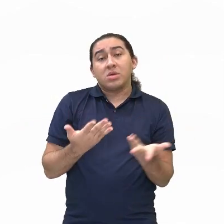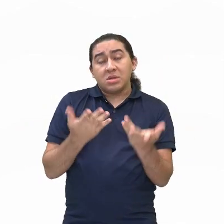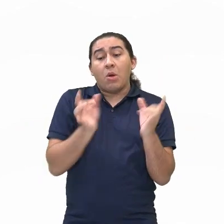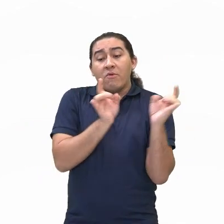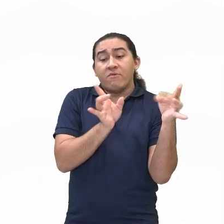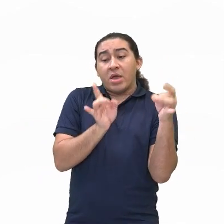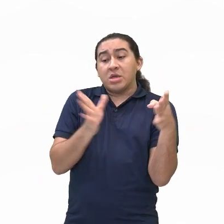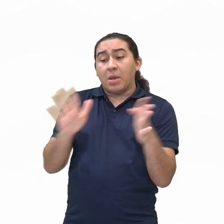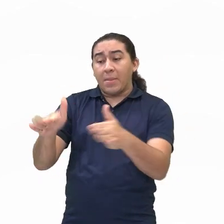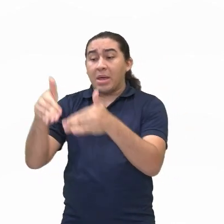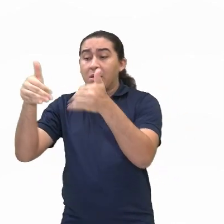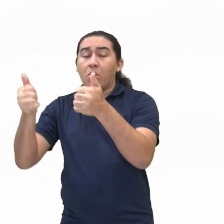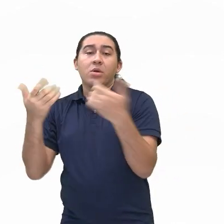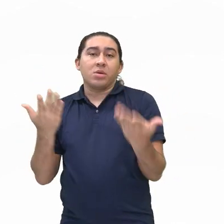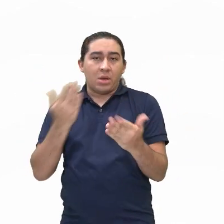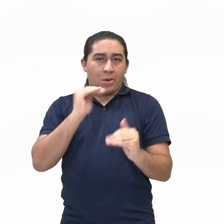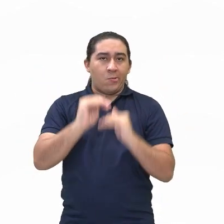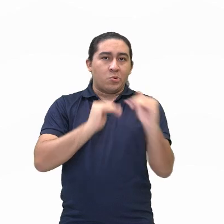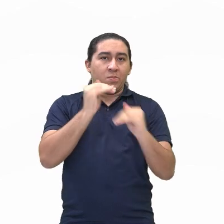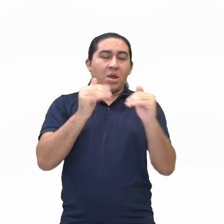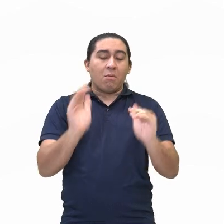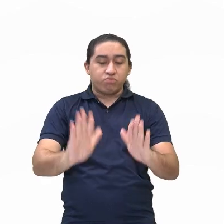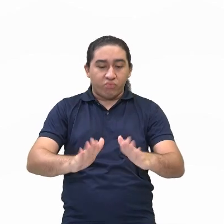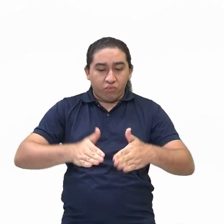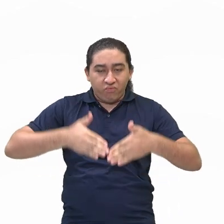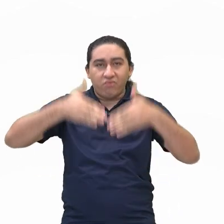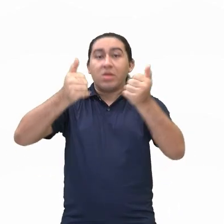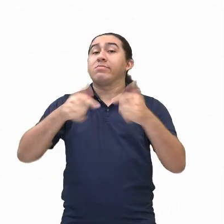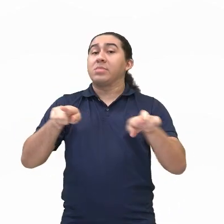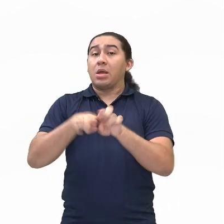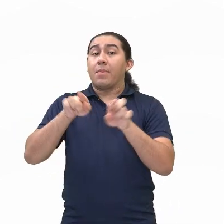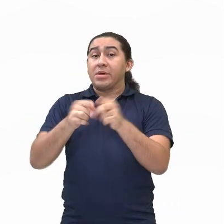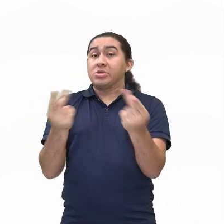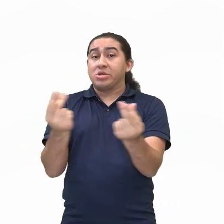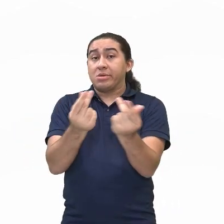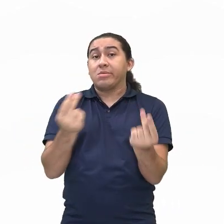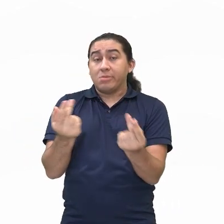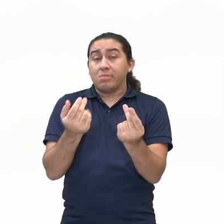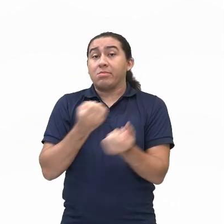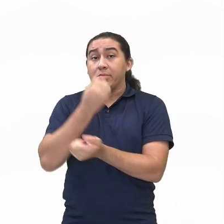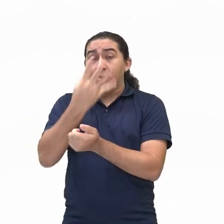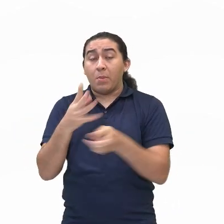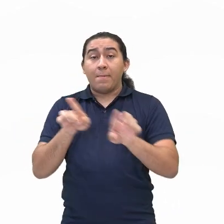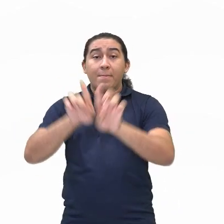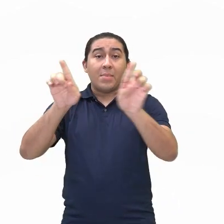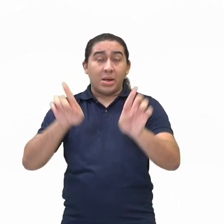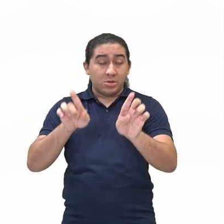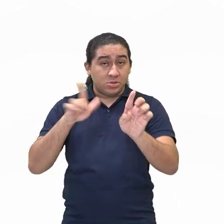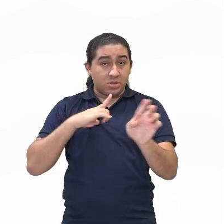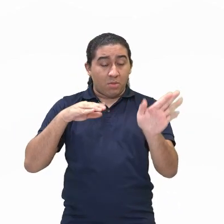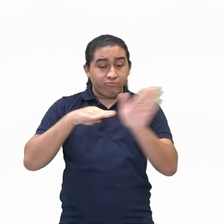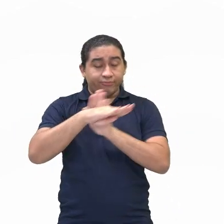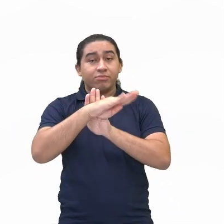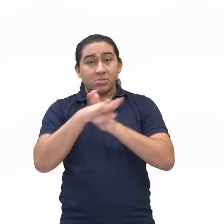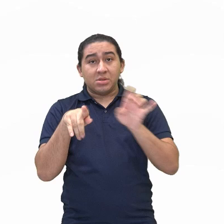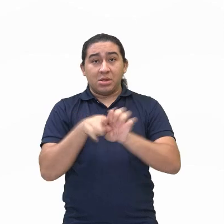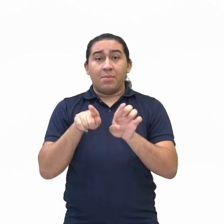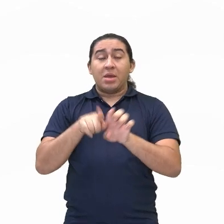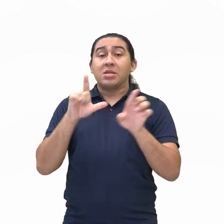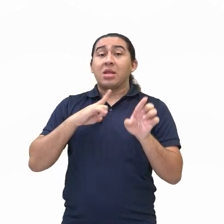se desenvolvendo, crescendo cada vez mais. Mas além do crescimento econômico, também vamos ter o quê? O acesso